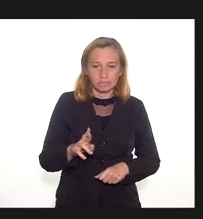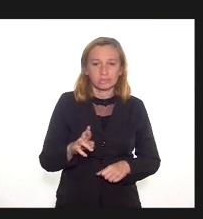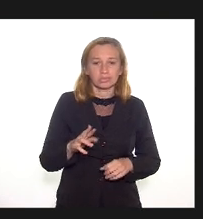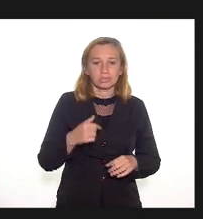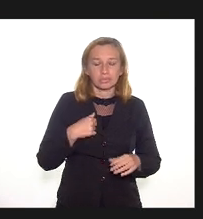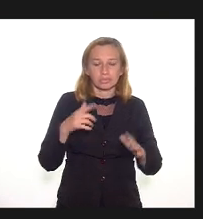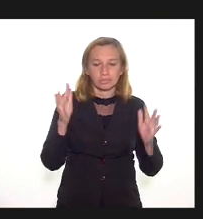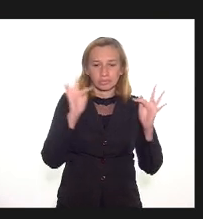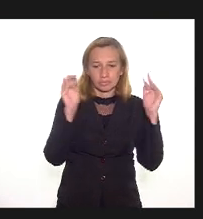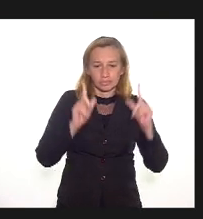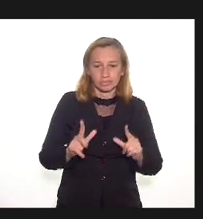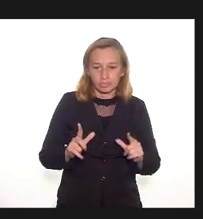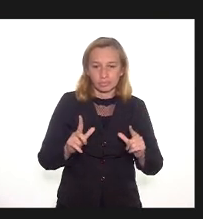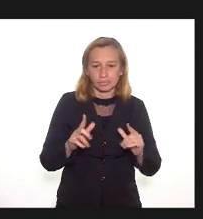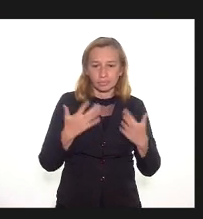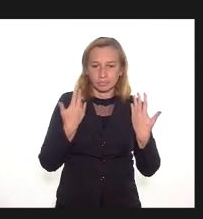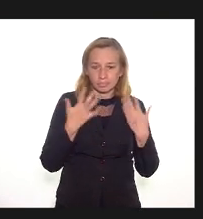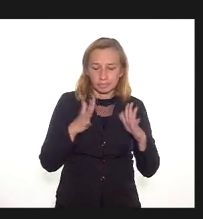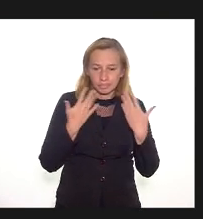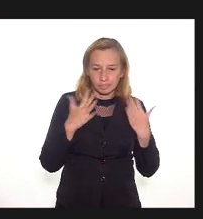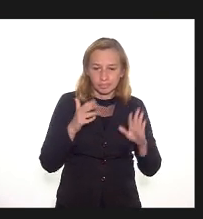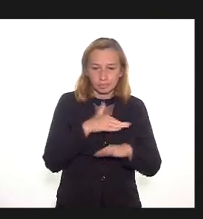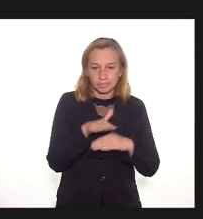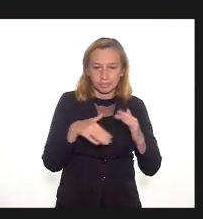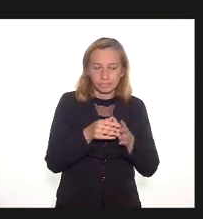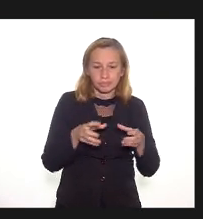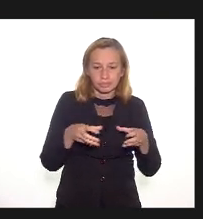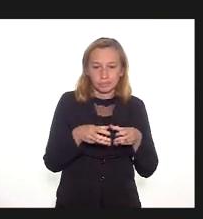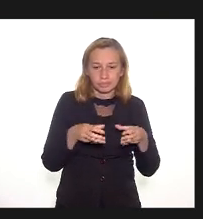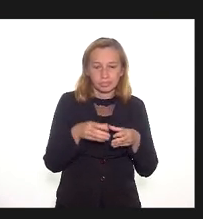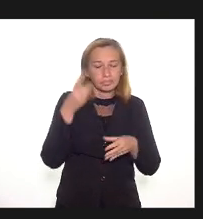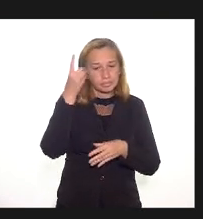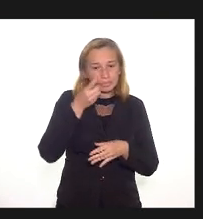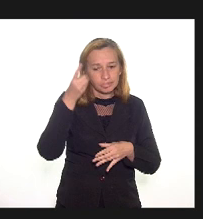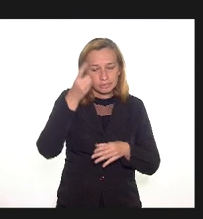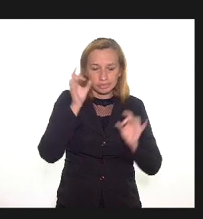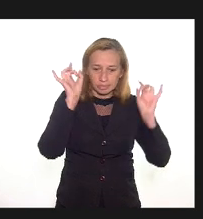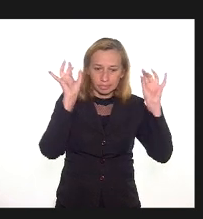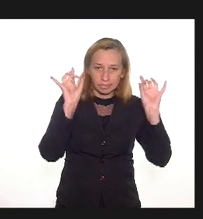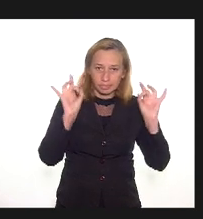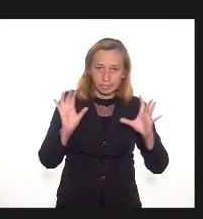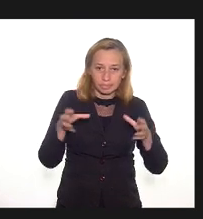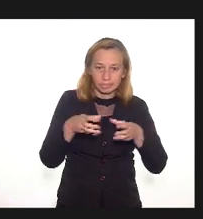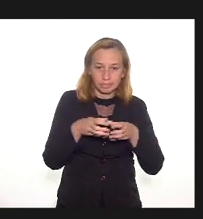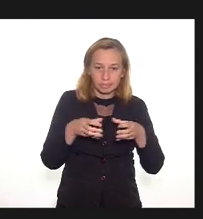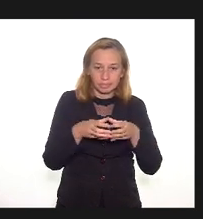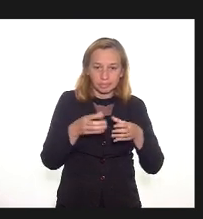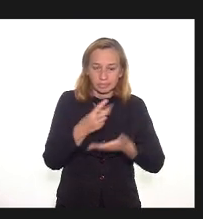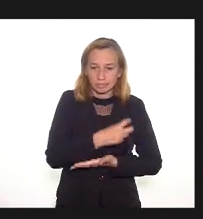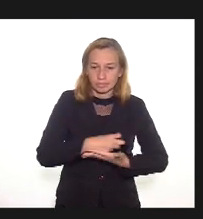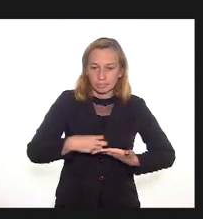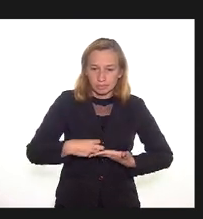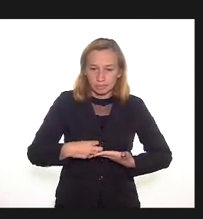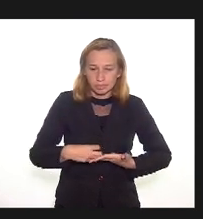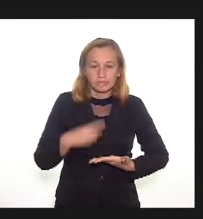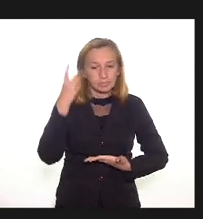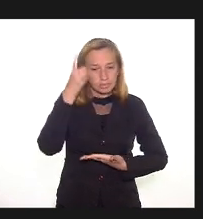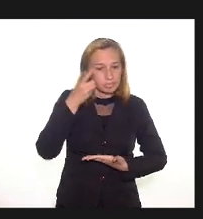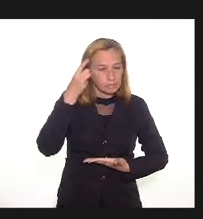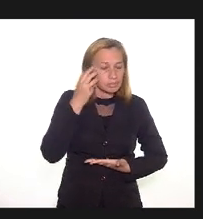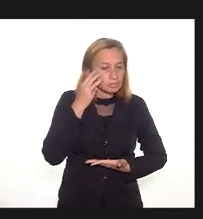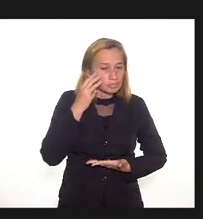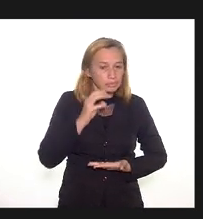feliz com os elogios que foram feitos a todo o parlamento em especial da comissão lá do impeachment na pessoa do deputado